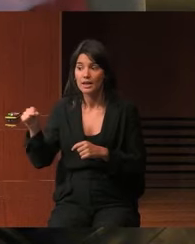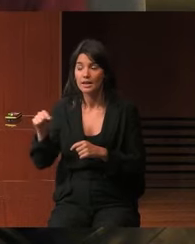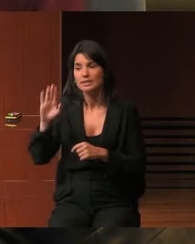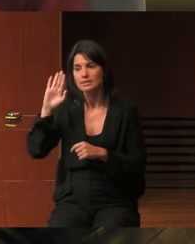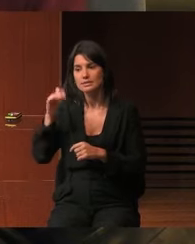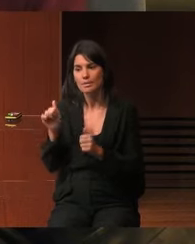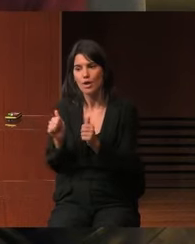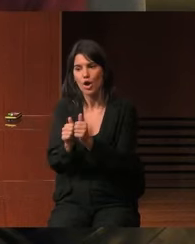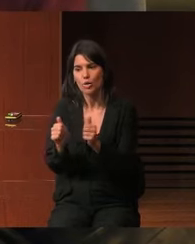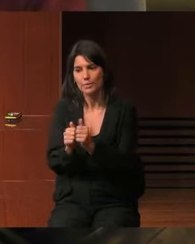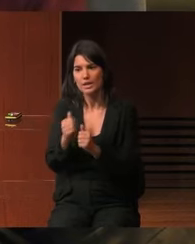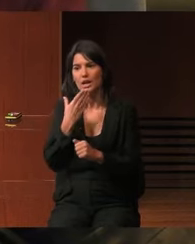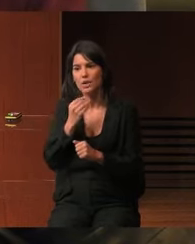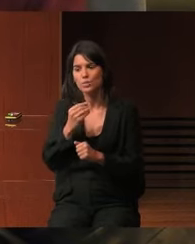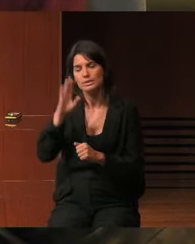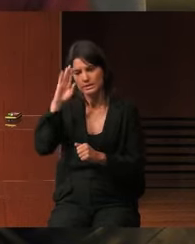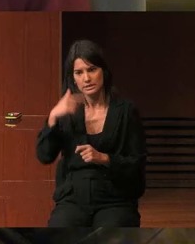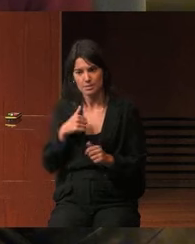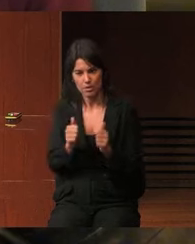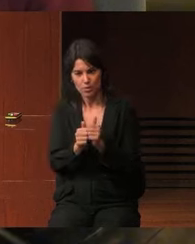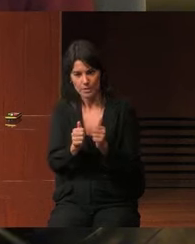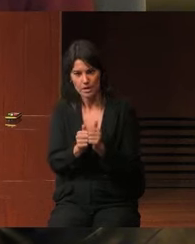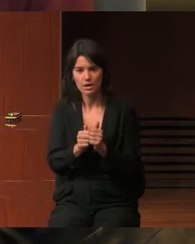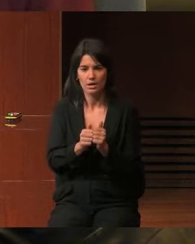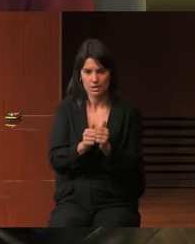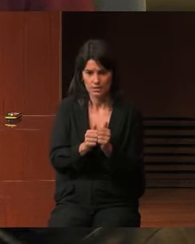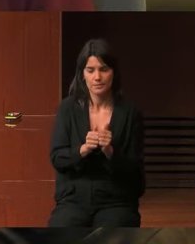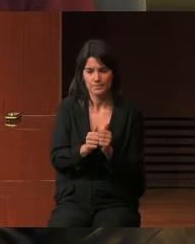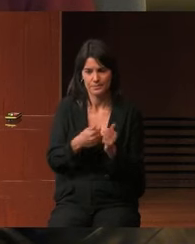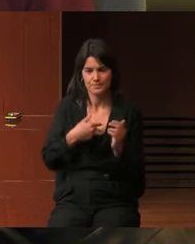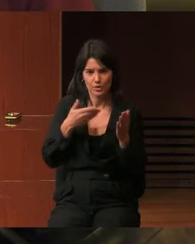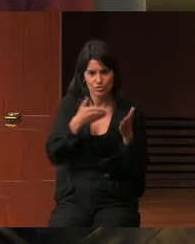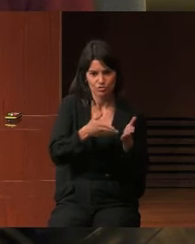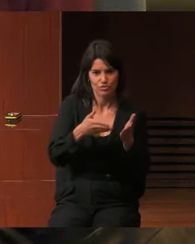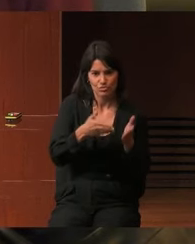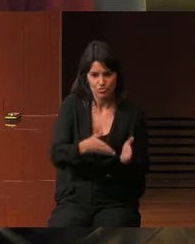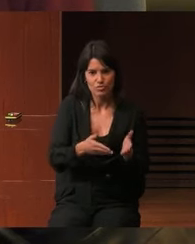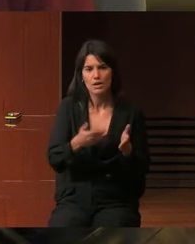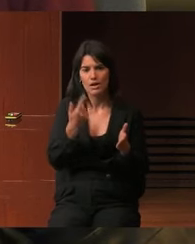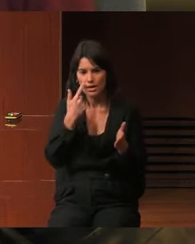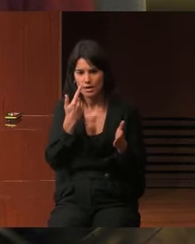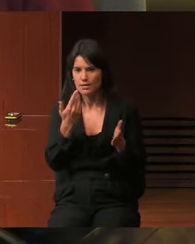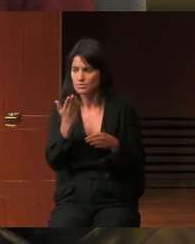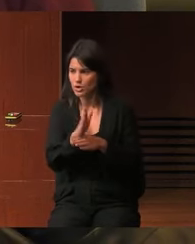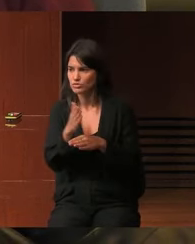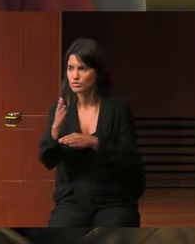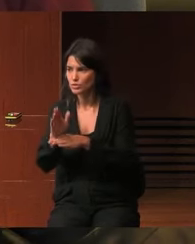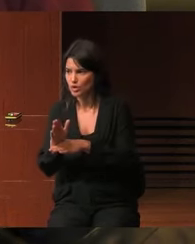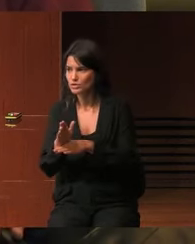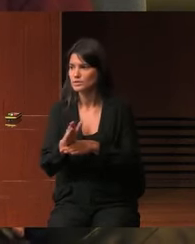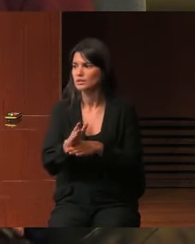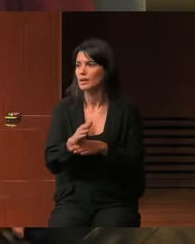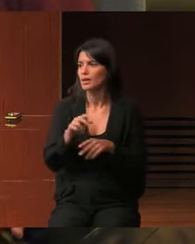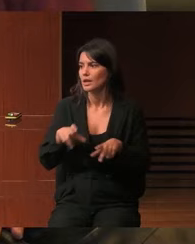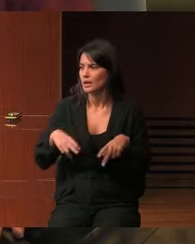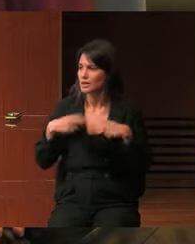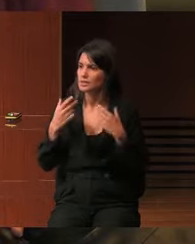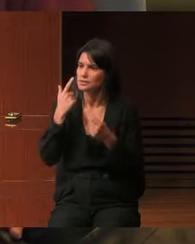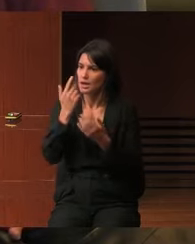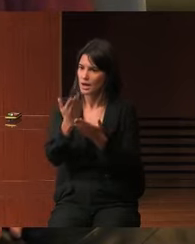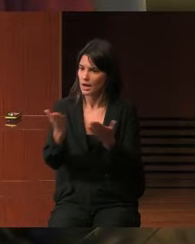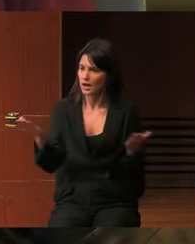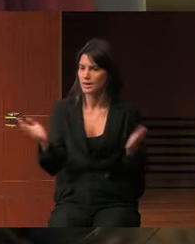os alunos e saiba acompanhá-los a desbravar a riqueza que existe